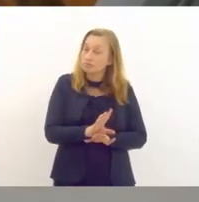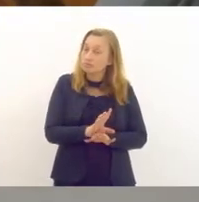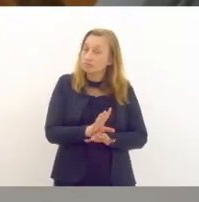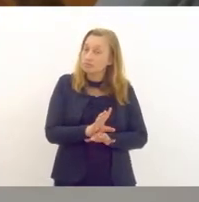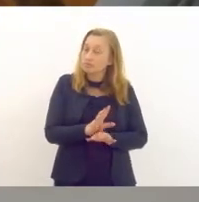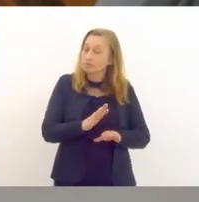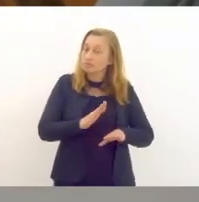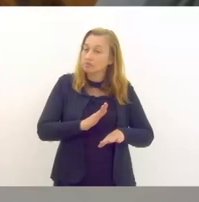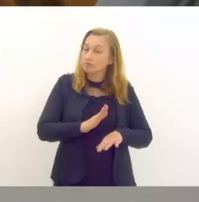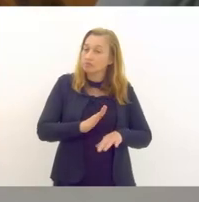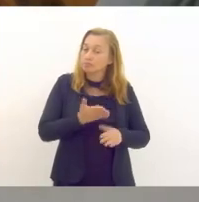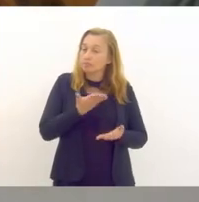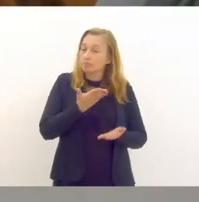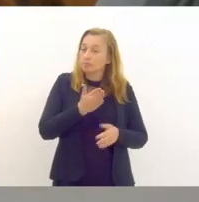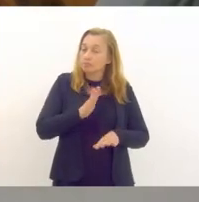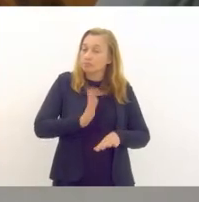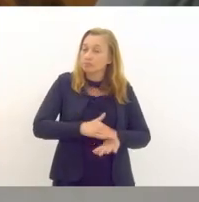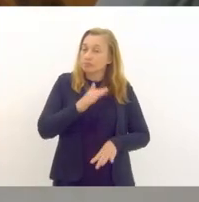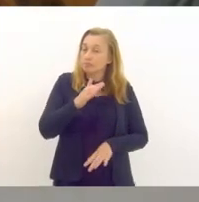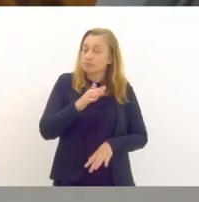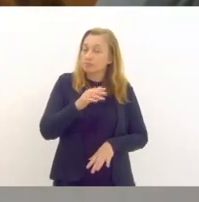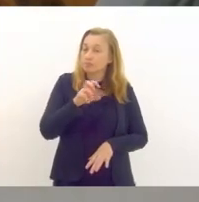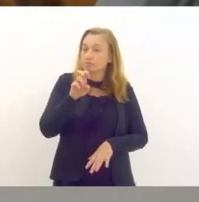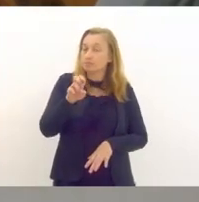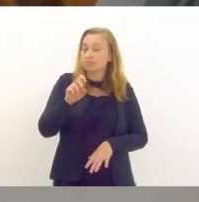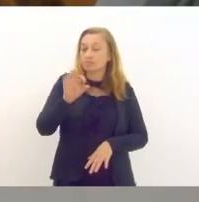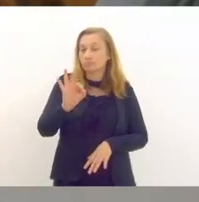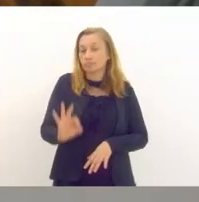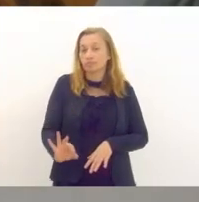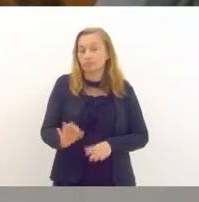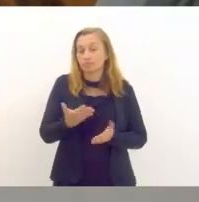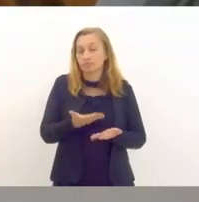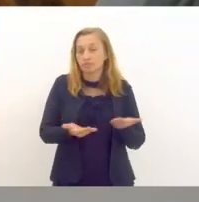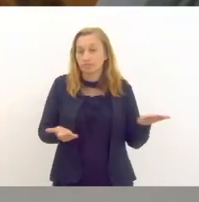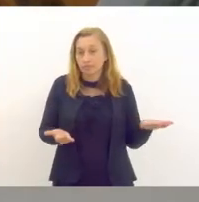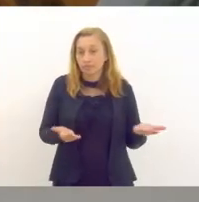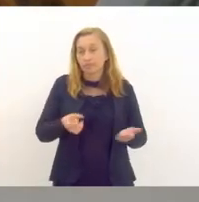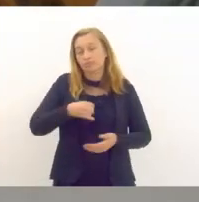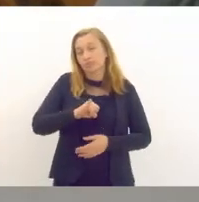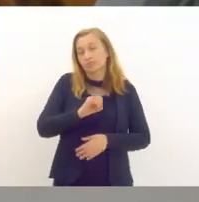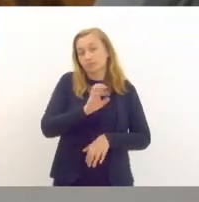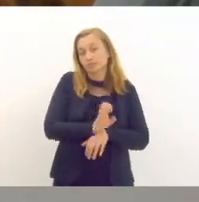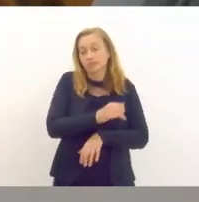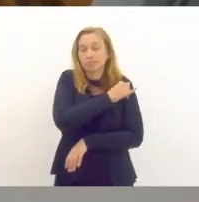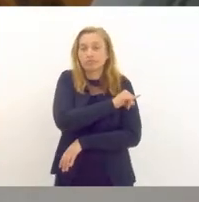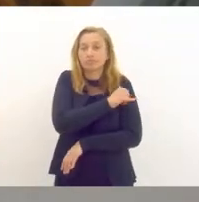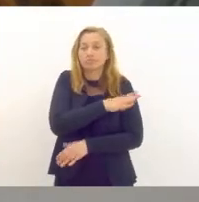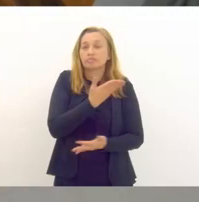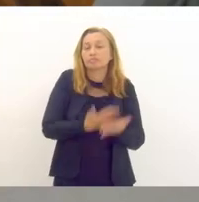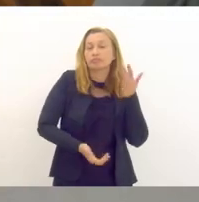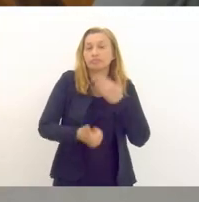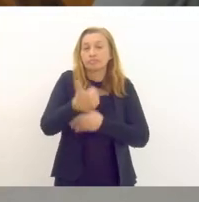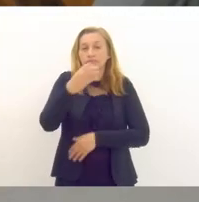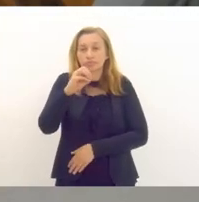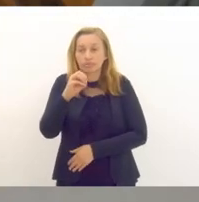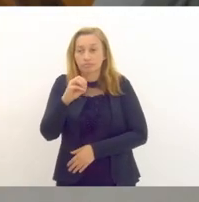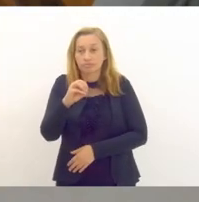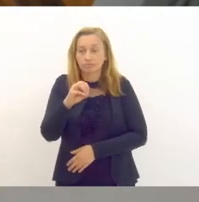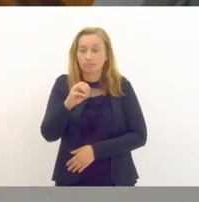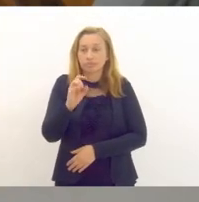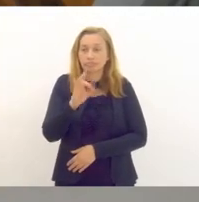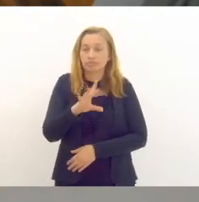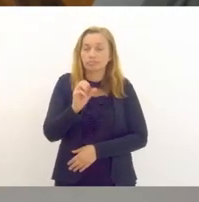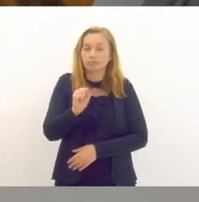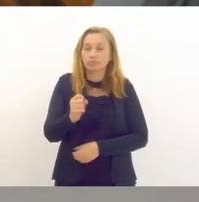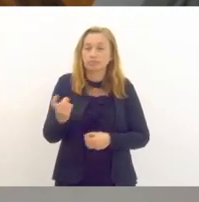ultrapassar a perda maior do que cinco porcento Isto é se o estado do Rio de Janeiro perder 10 Ele